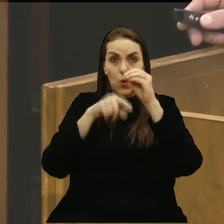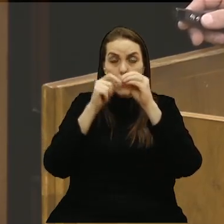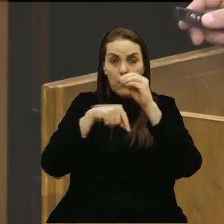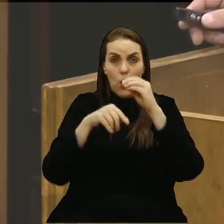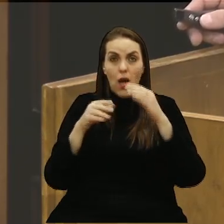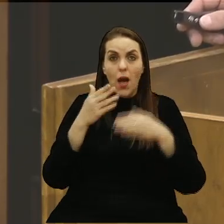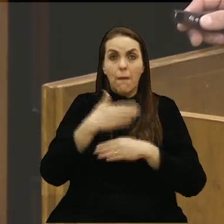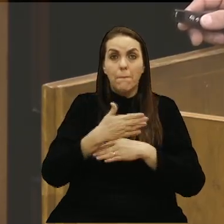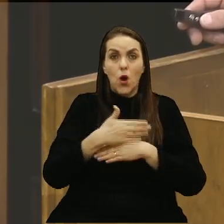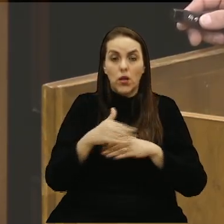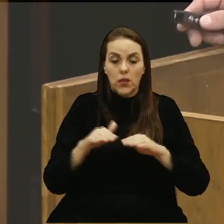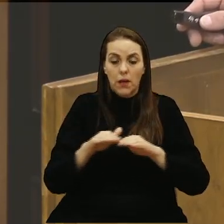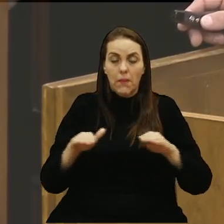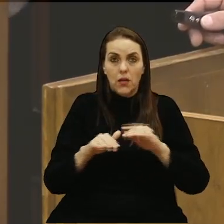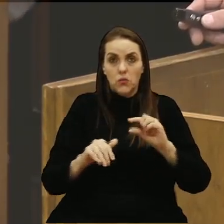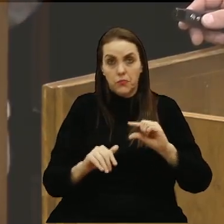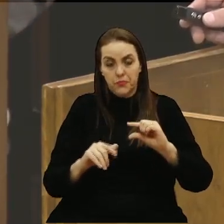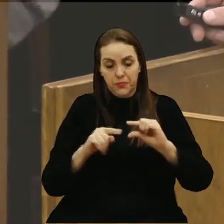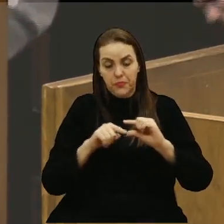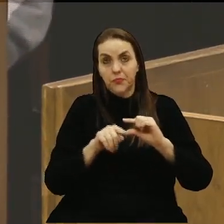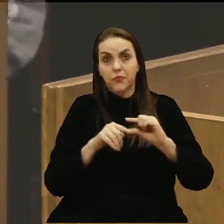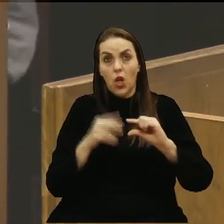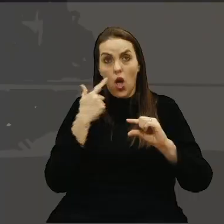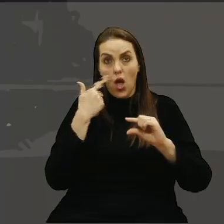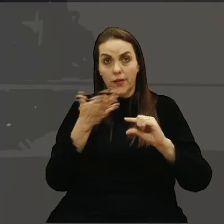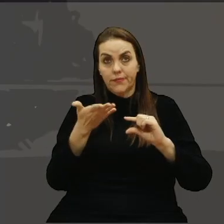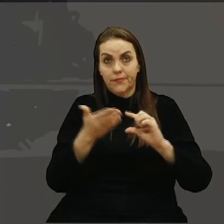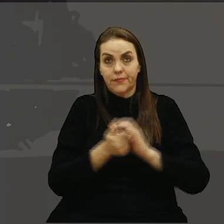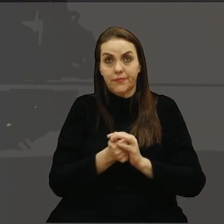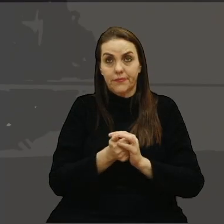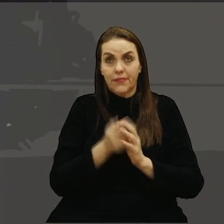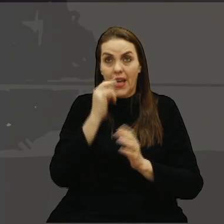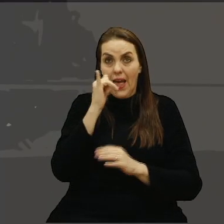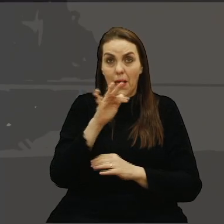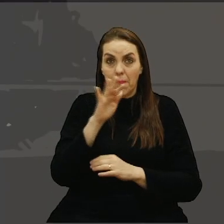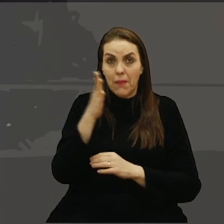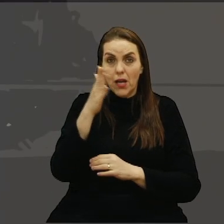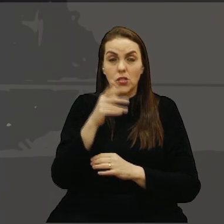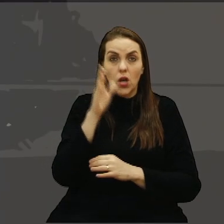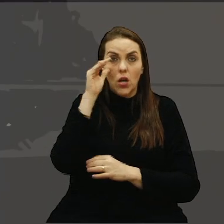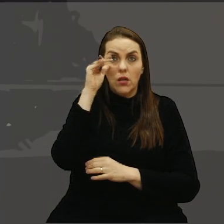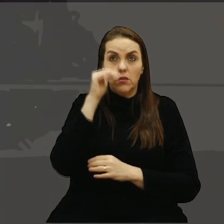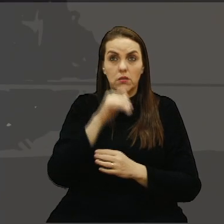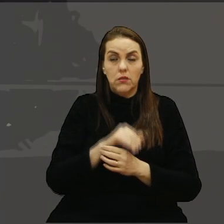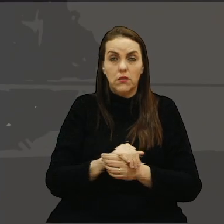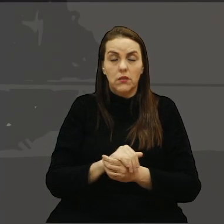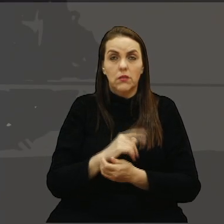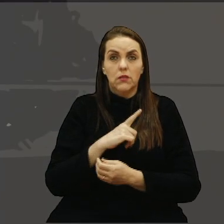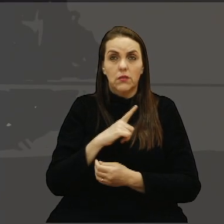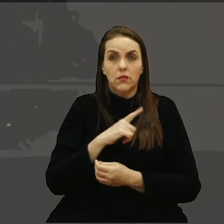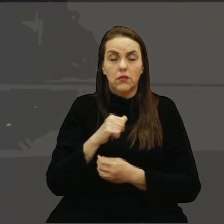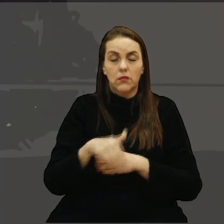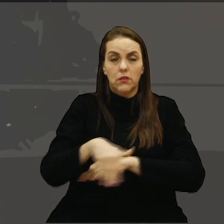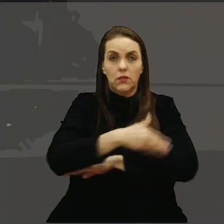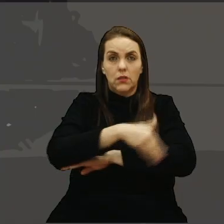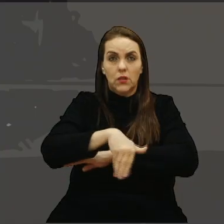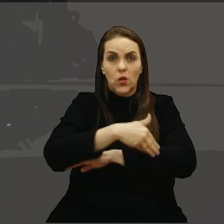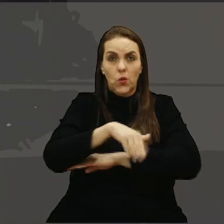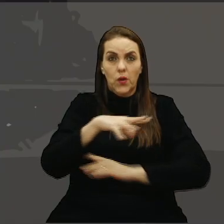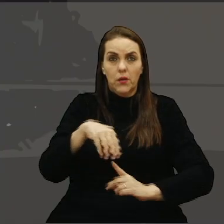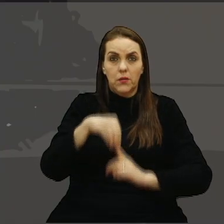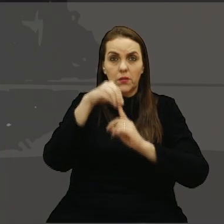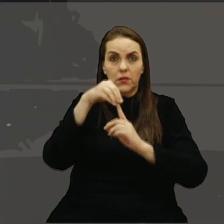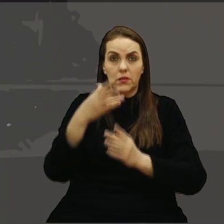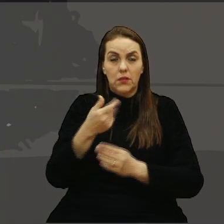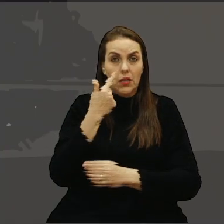portas. Isso aí qualquer... Tu passa na rua, olha. Essa imagem você observa quando tu passa lá na avenida, na principal. Lá da